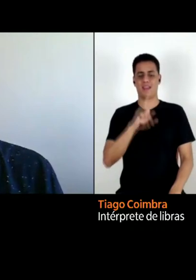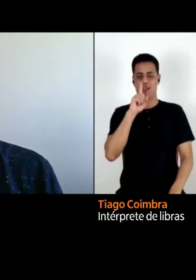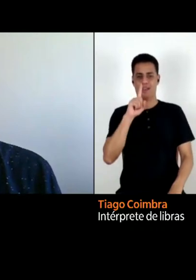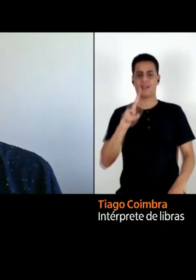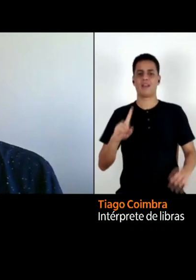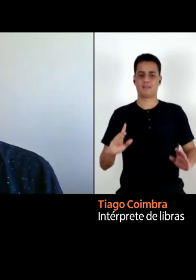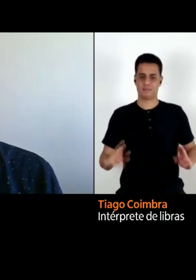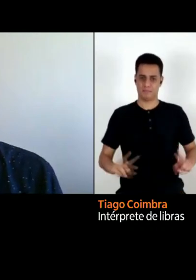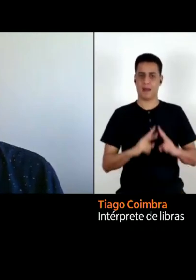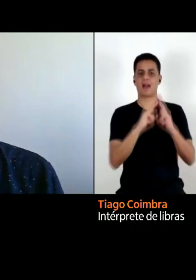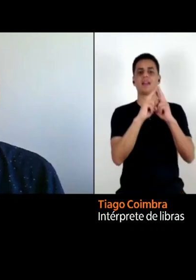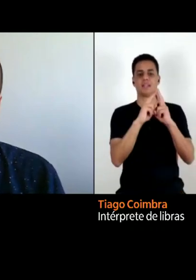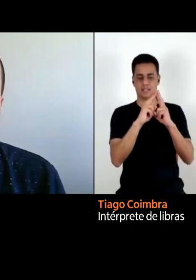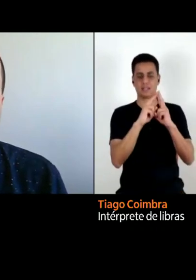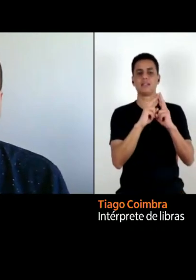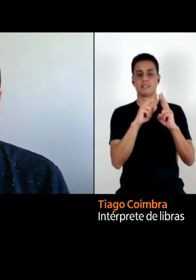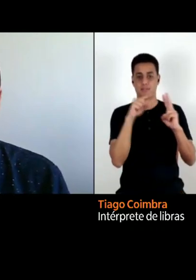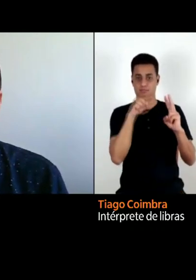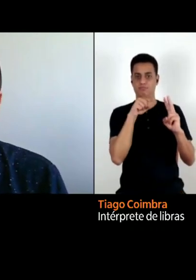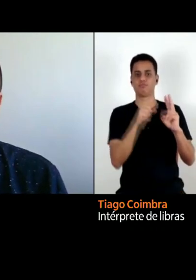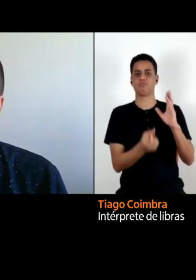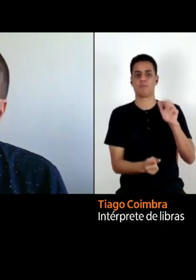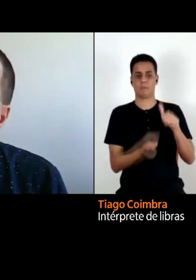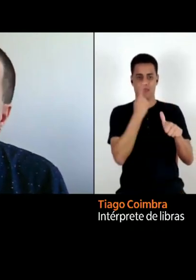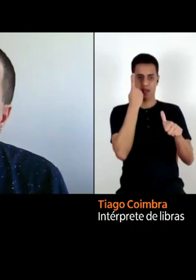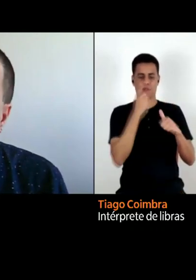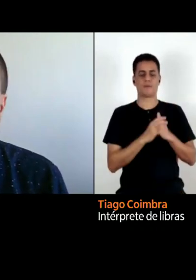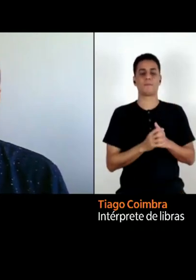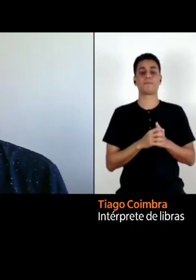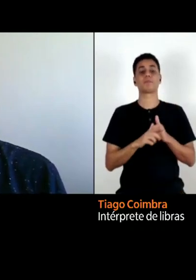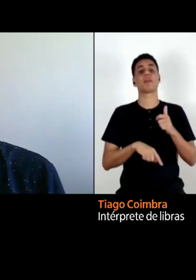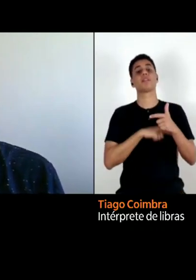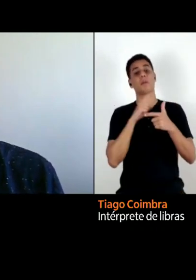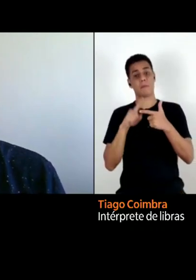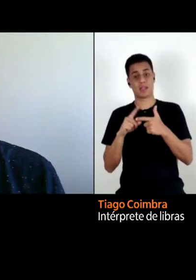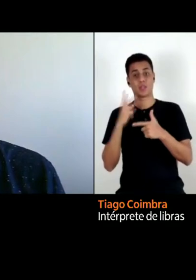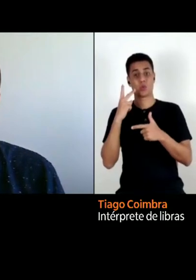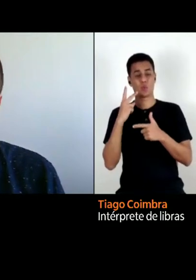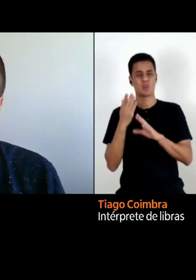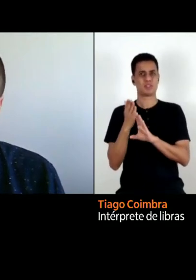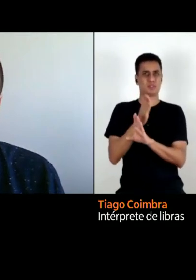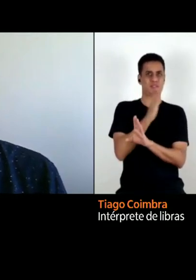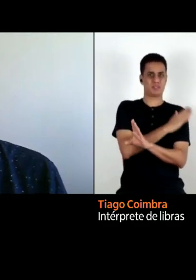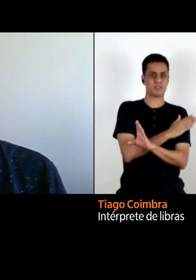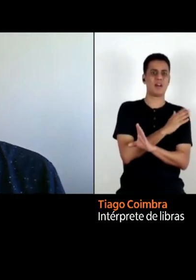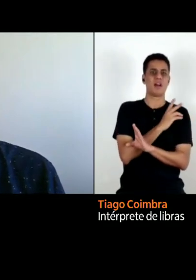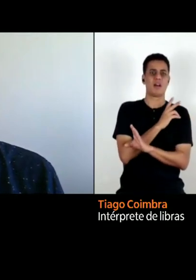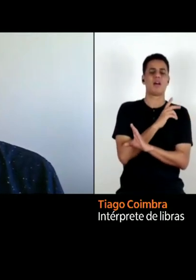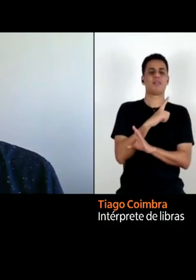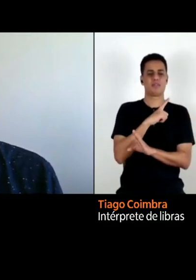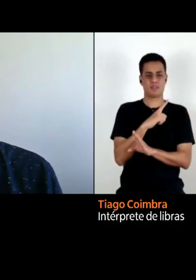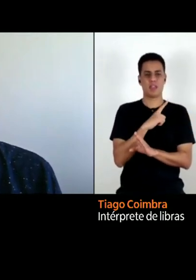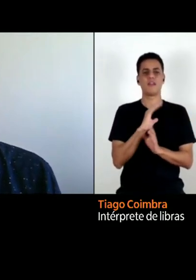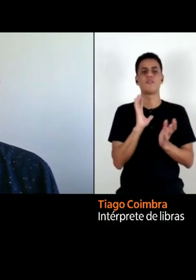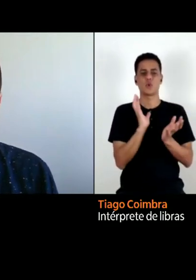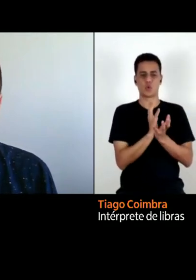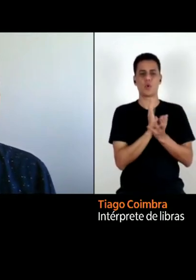duas décadas antes, com as tomadas cronofotográficas de Marais e Muybridge,